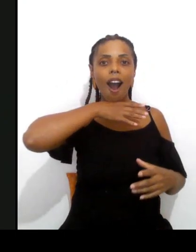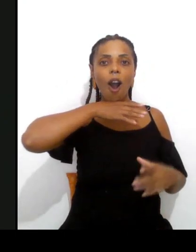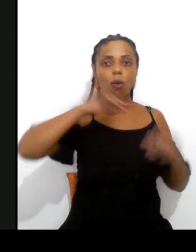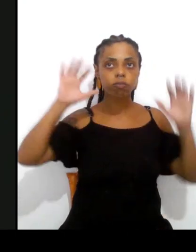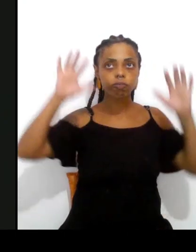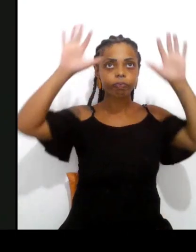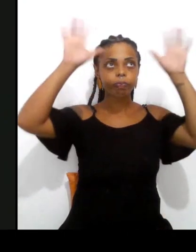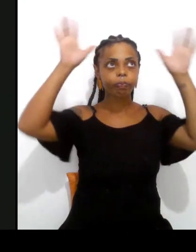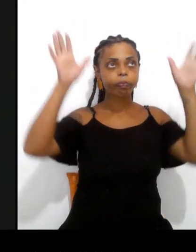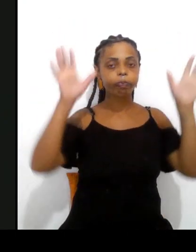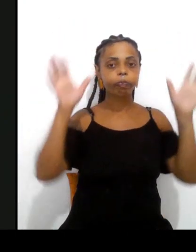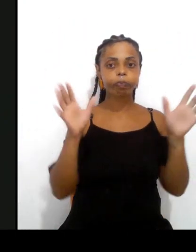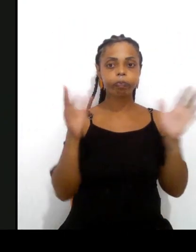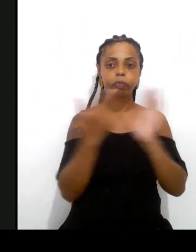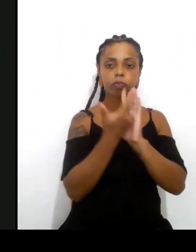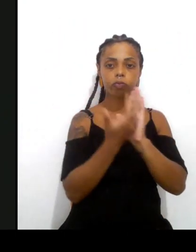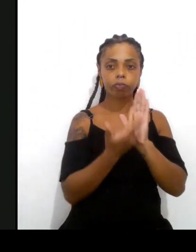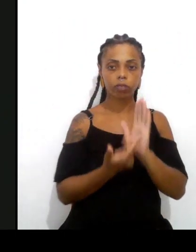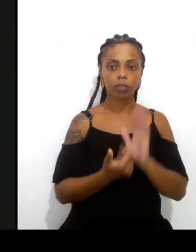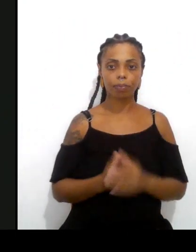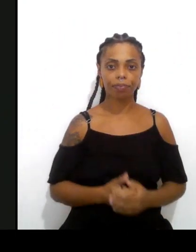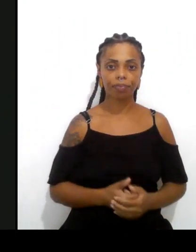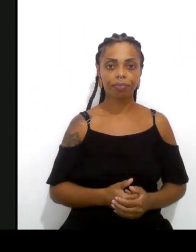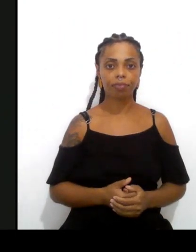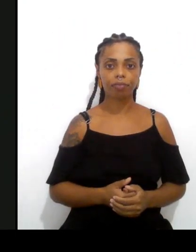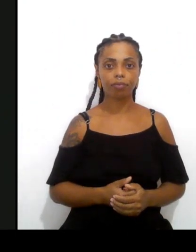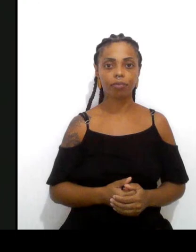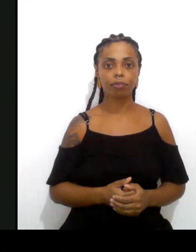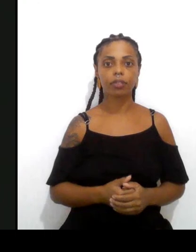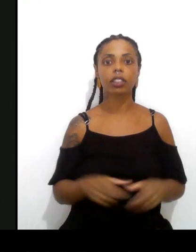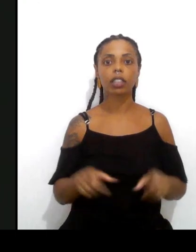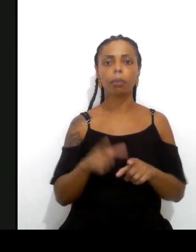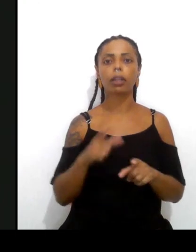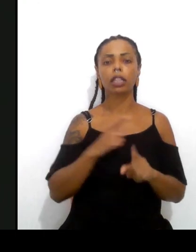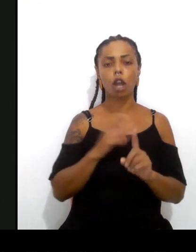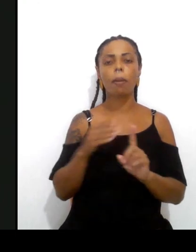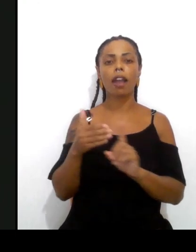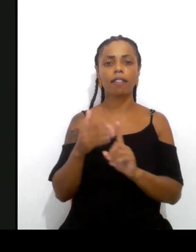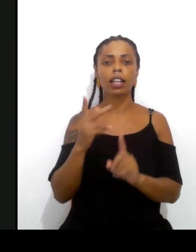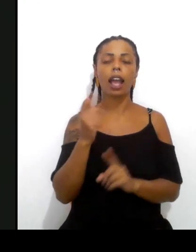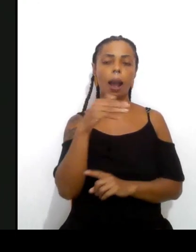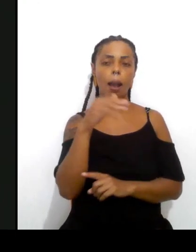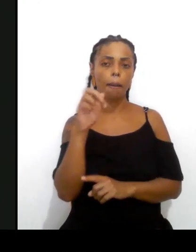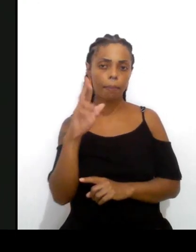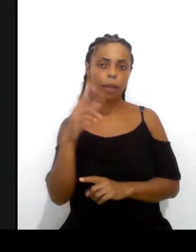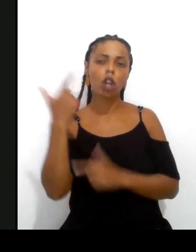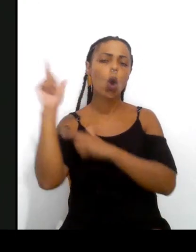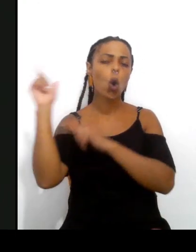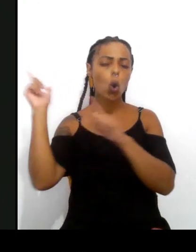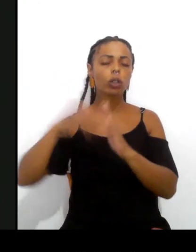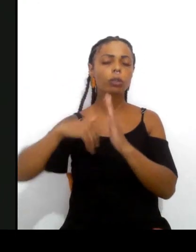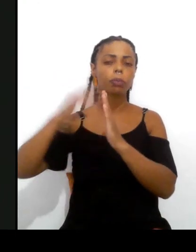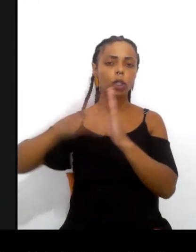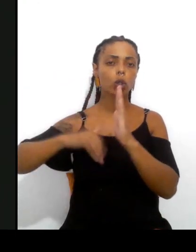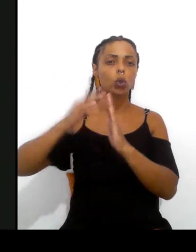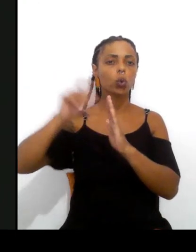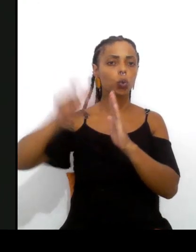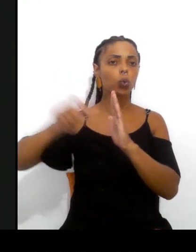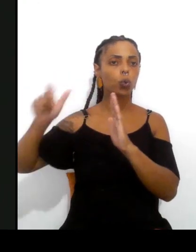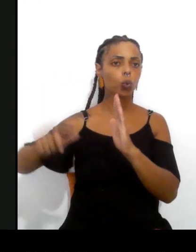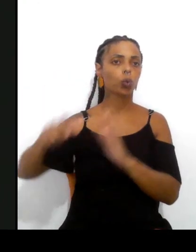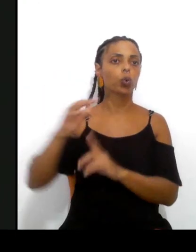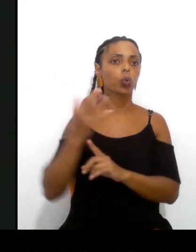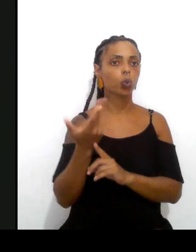uma referência rembrant e outros pintores o que já começa a trazer a questão